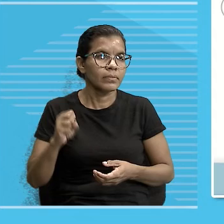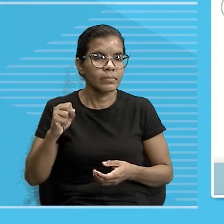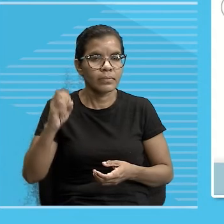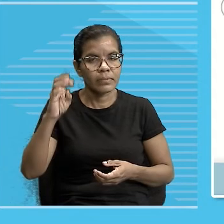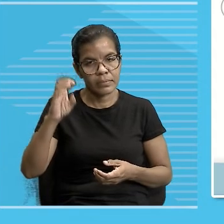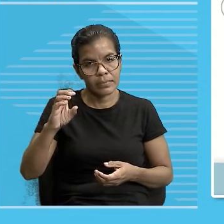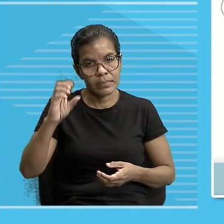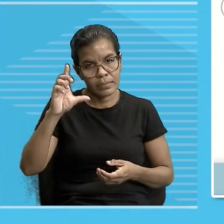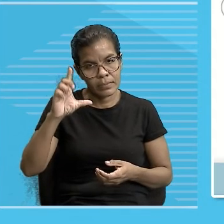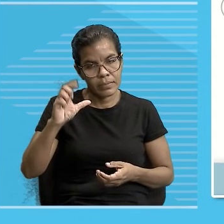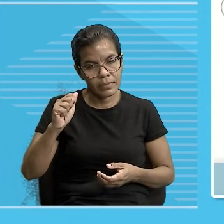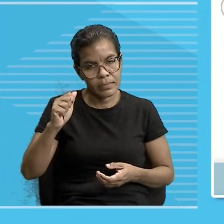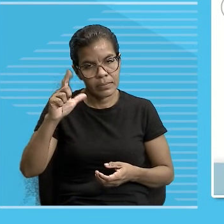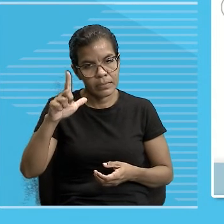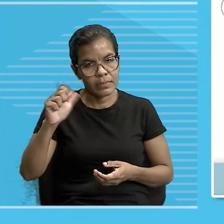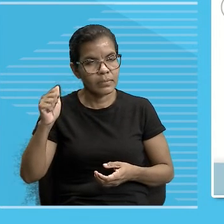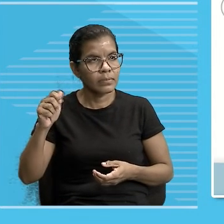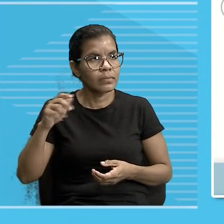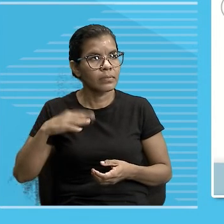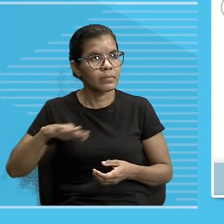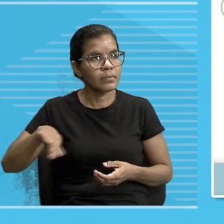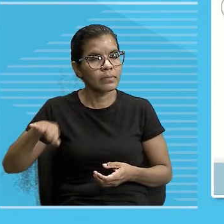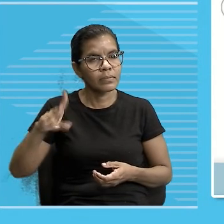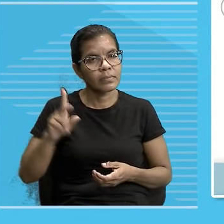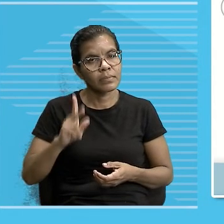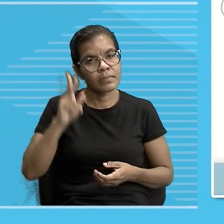Kelvin, para a gente conhecer